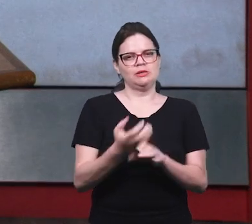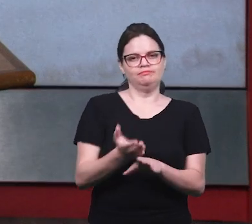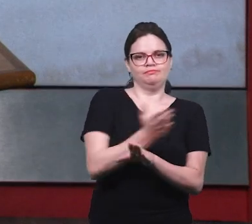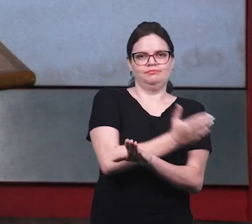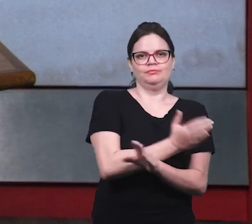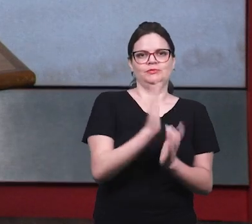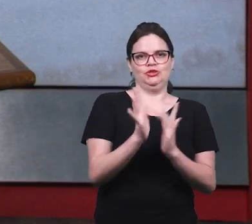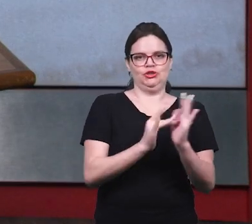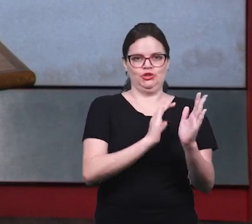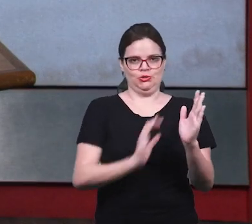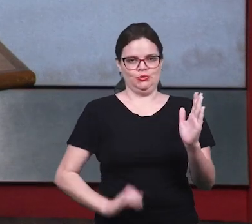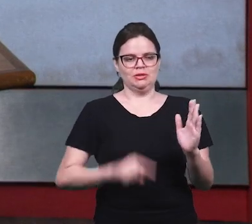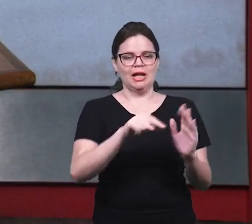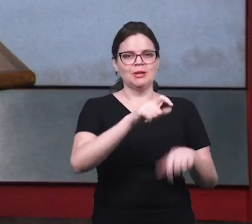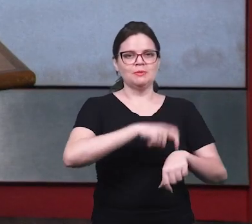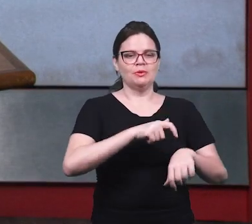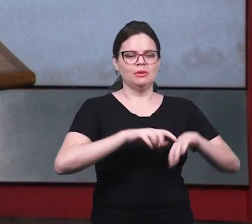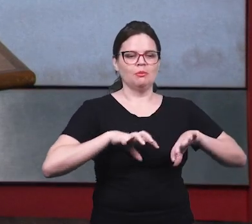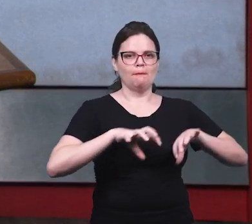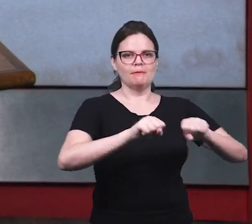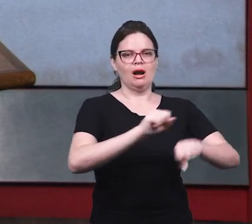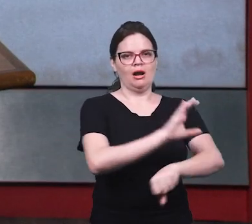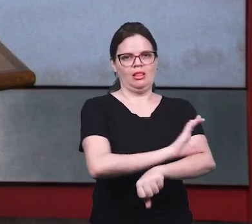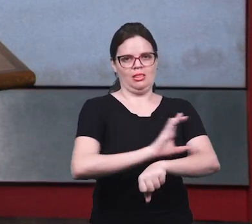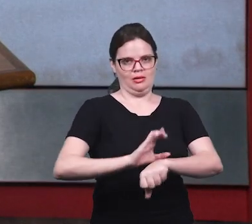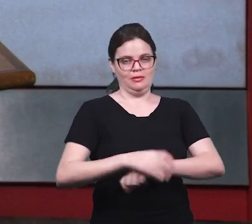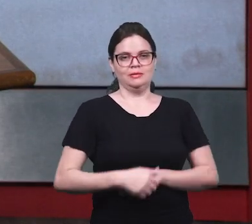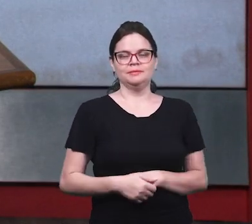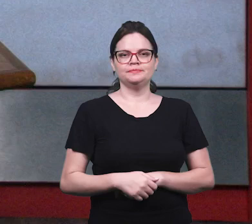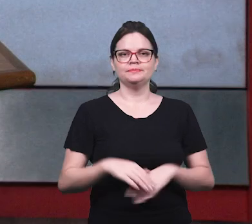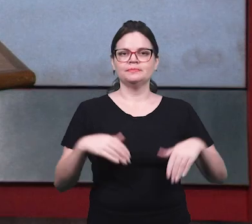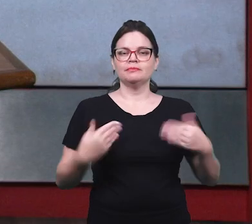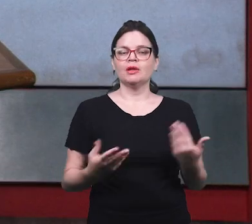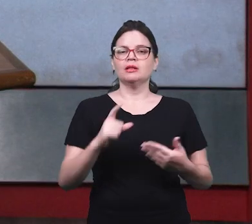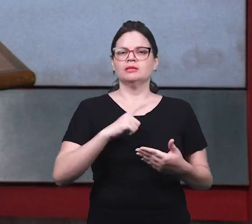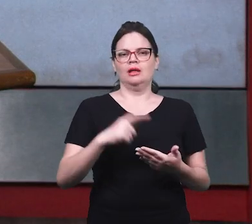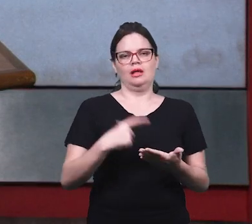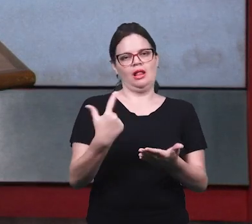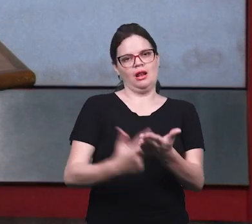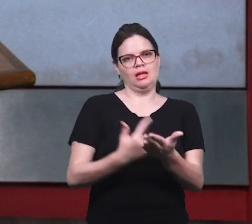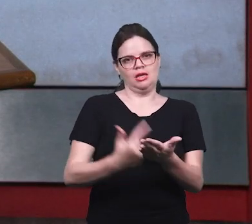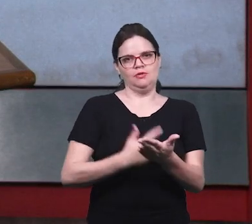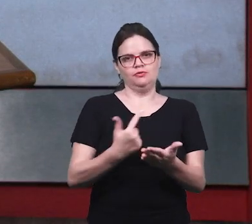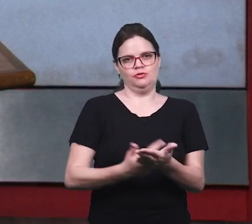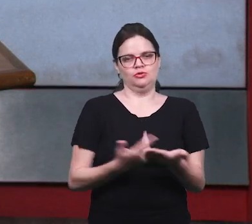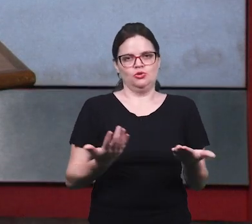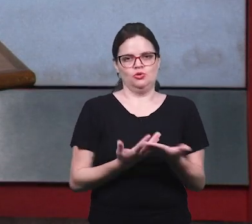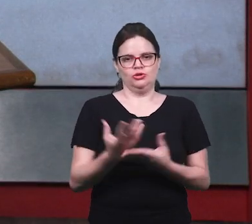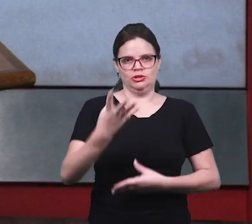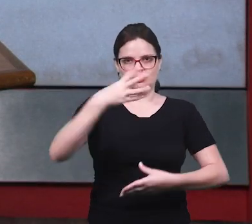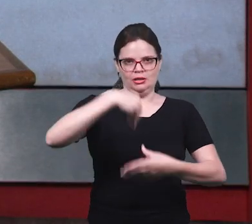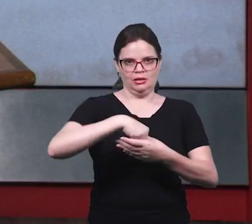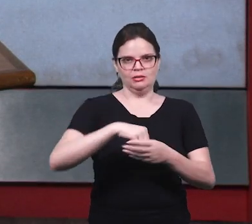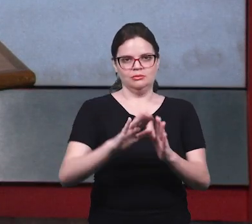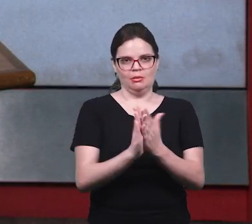Cristo. E por esse tempo, muitos livros que integram a coleção que hoje chamamos de